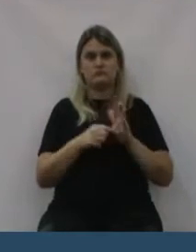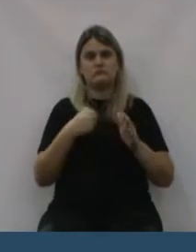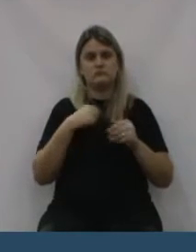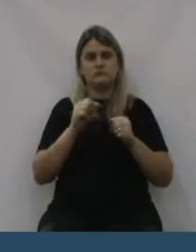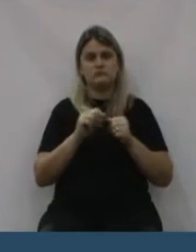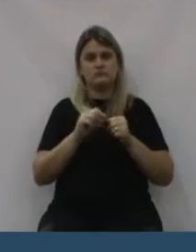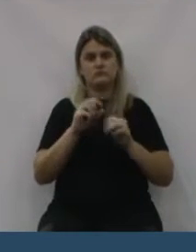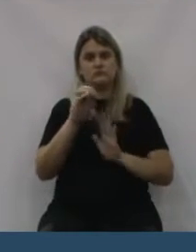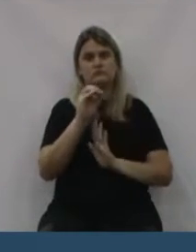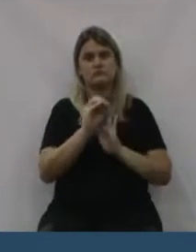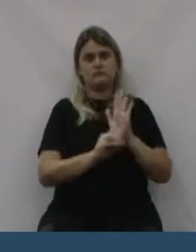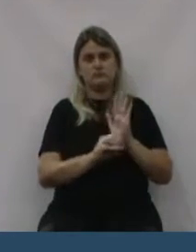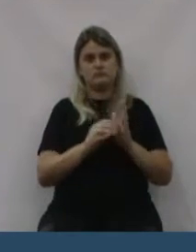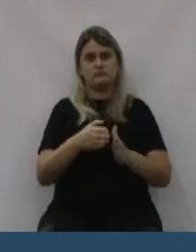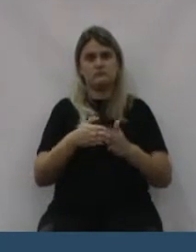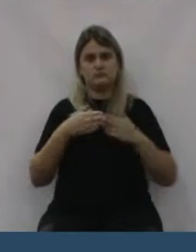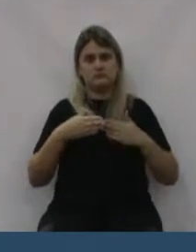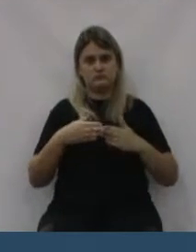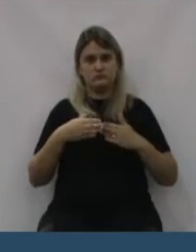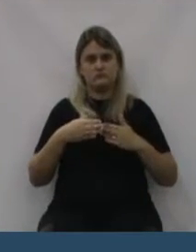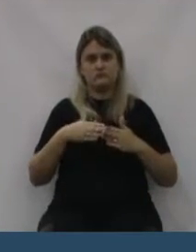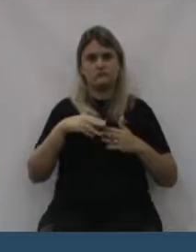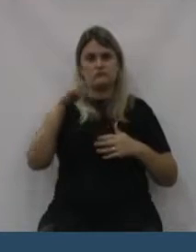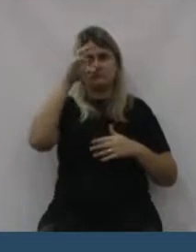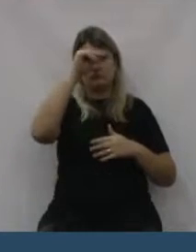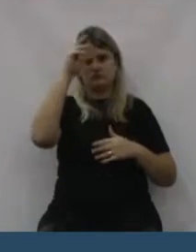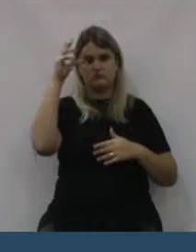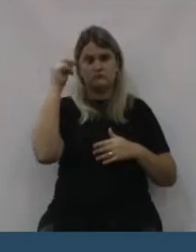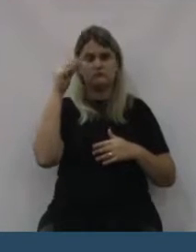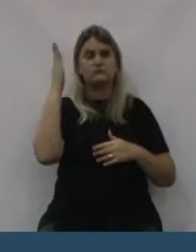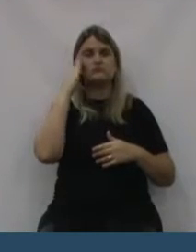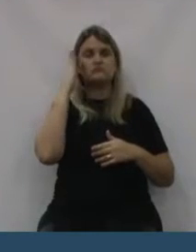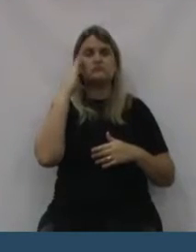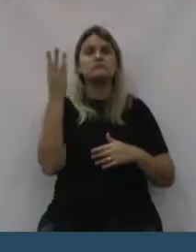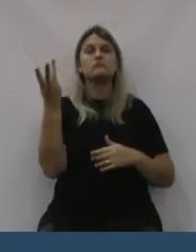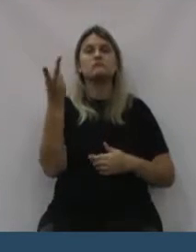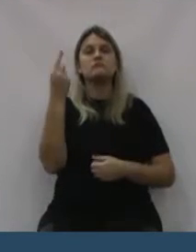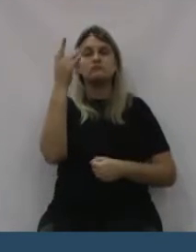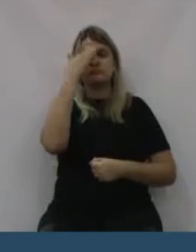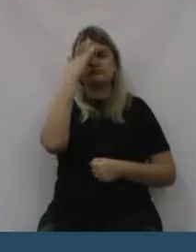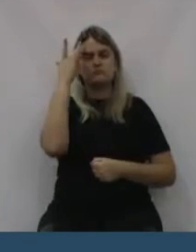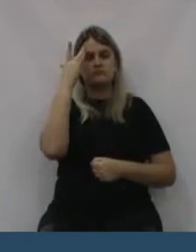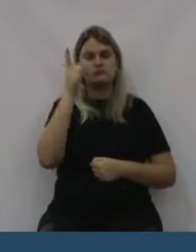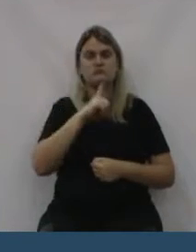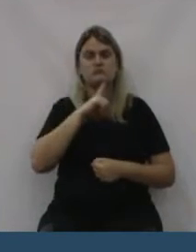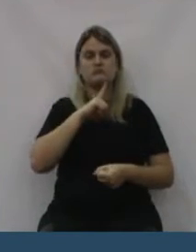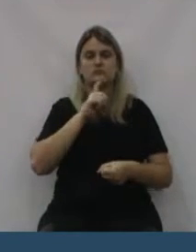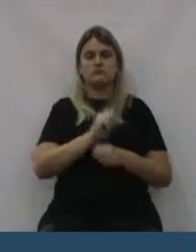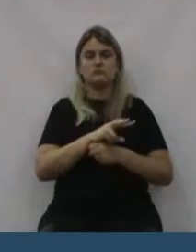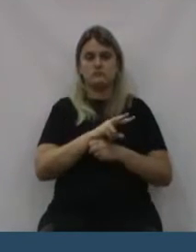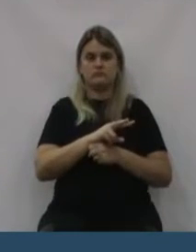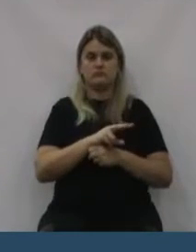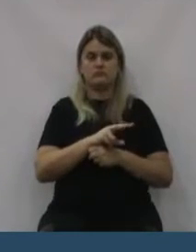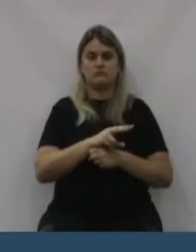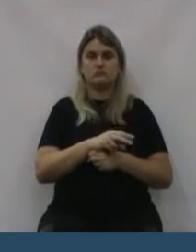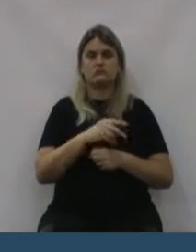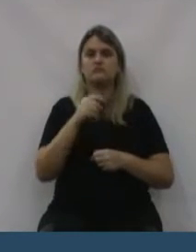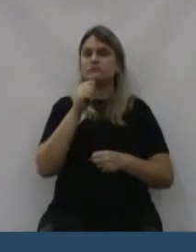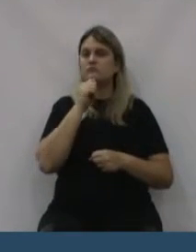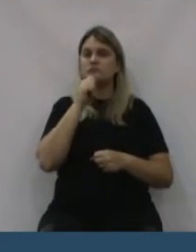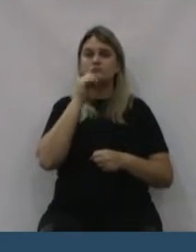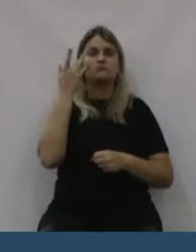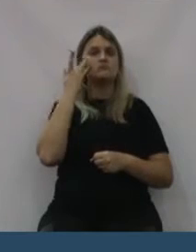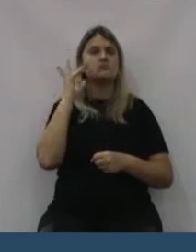Congresso, prefeituras, estados e governo federal. Isso também, presidente, precisa acabar. Eu